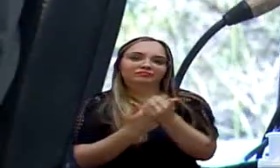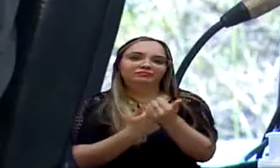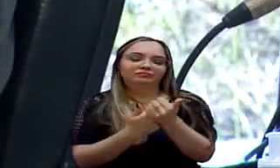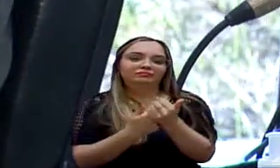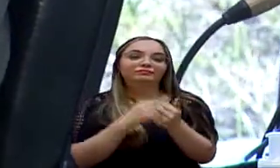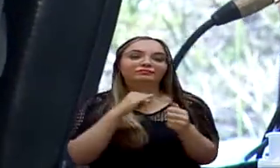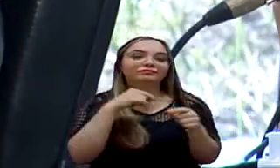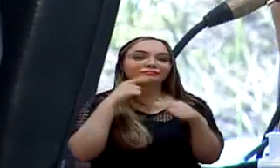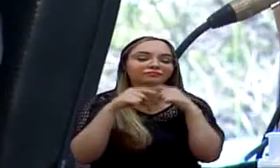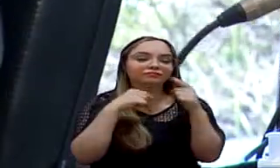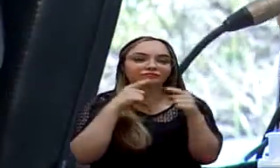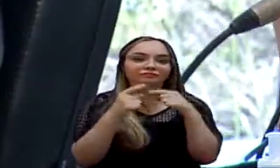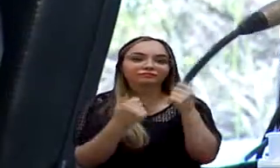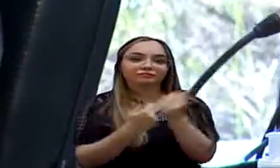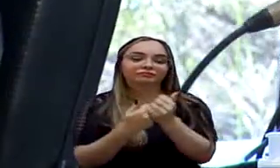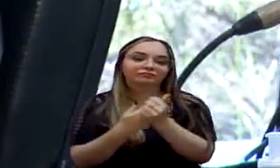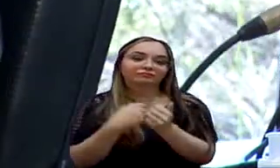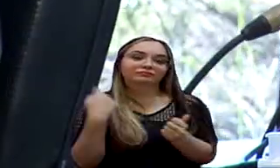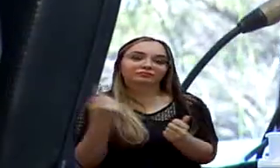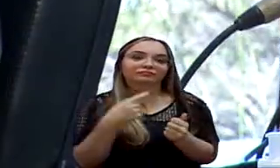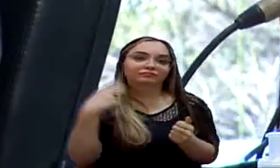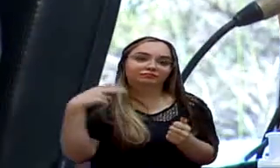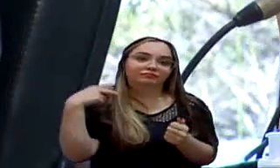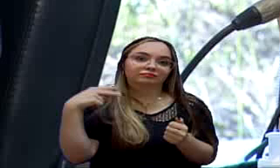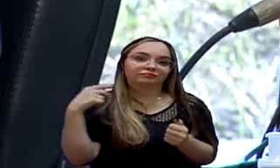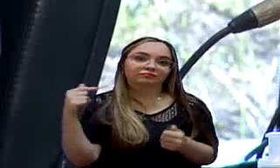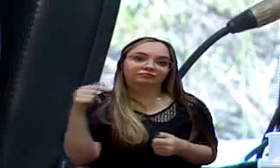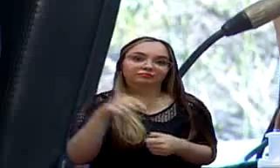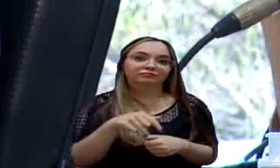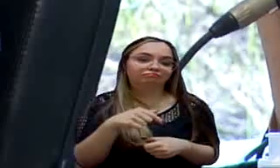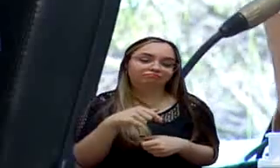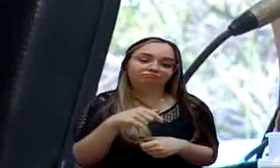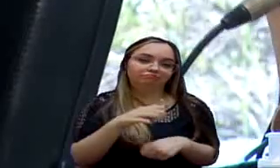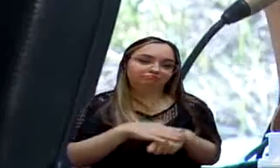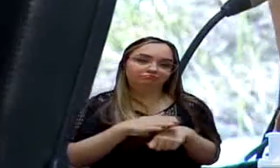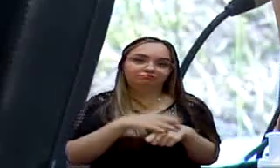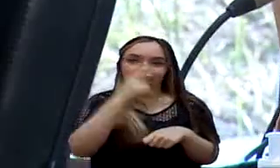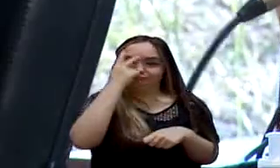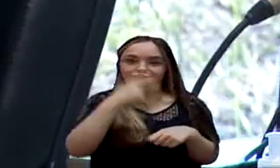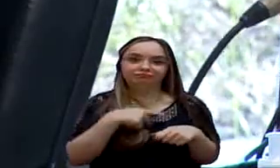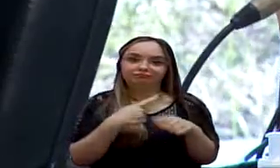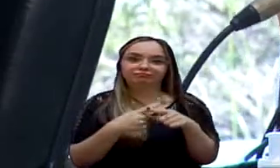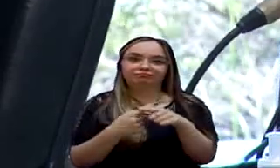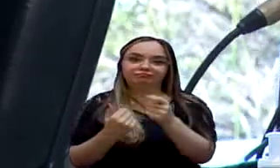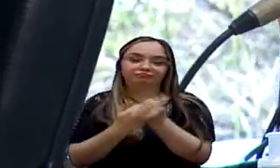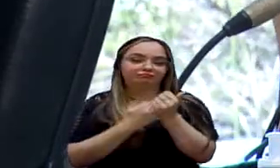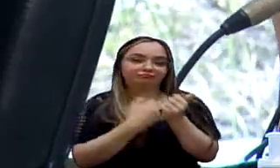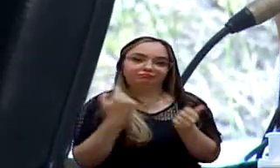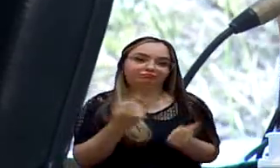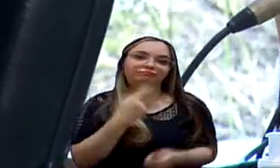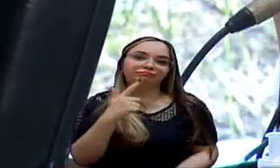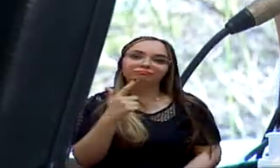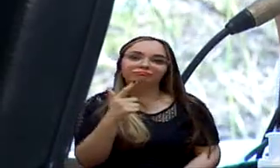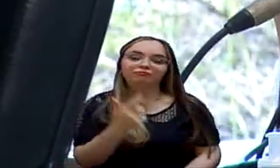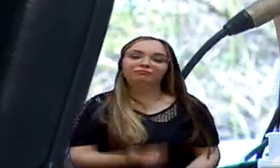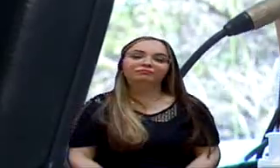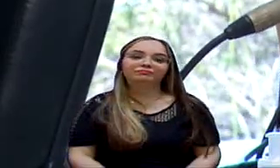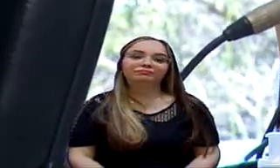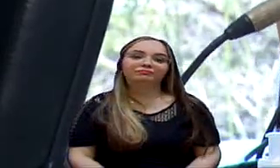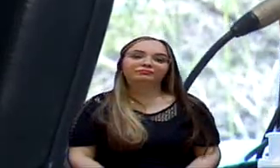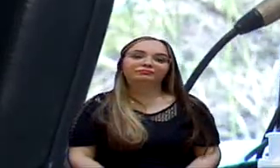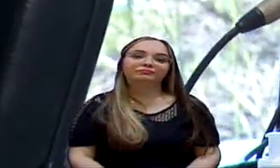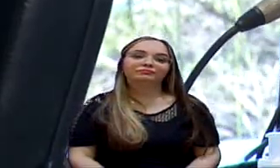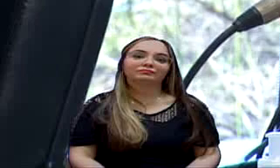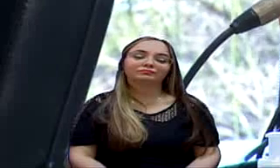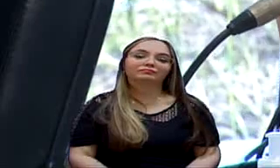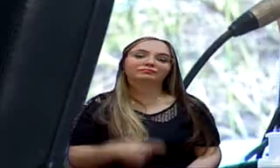qualquer dúvida e nós vereadores temos que nos virar aqui porque não tem Assessoria alguma para nós nós